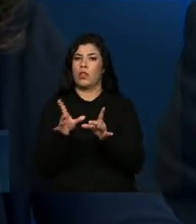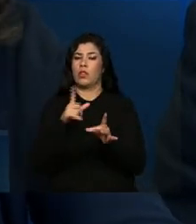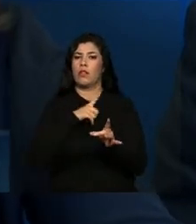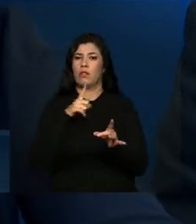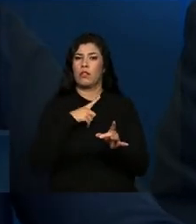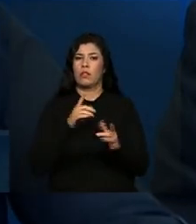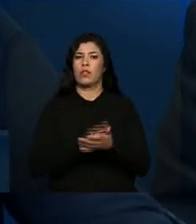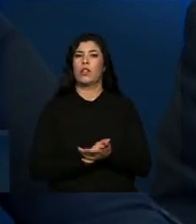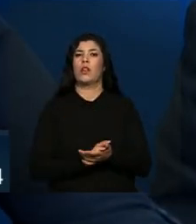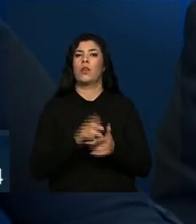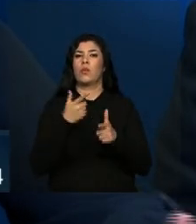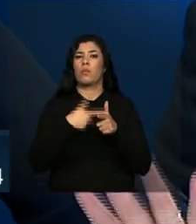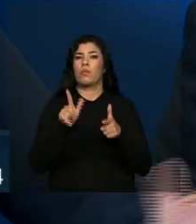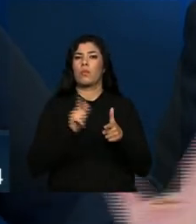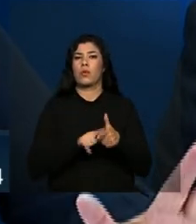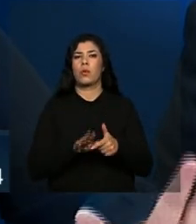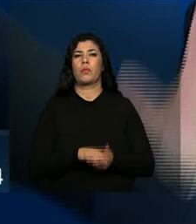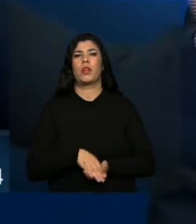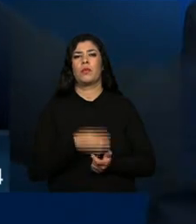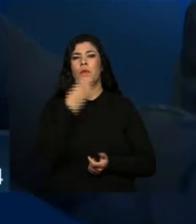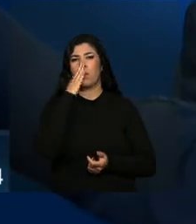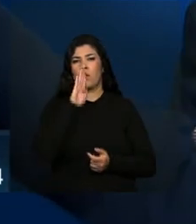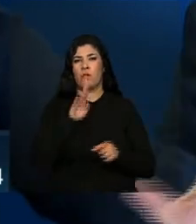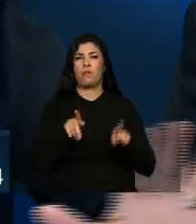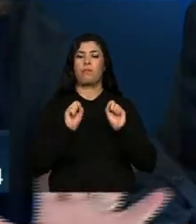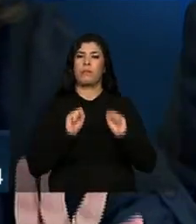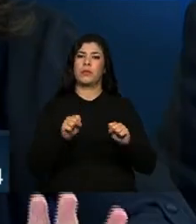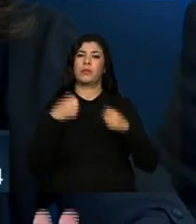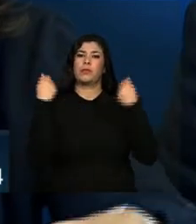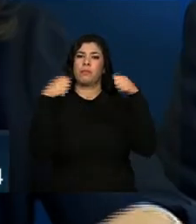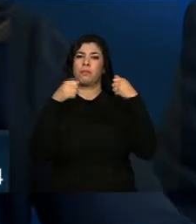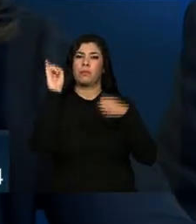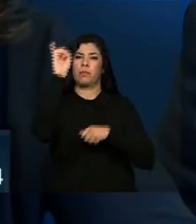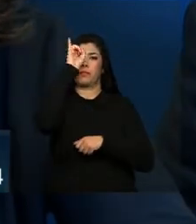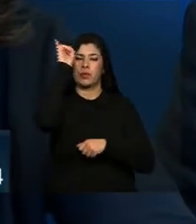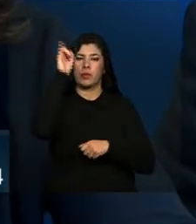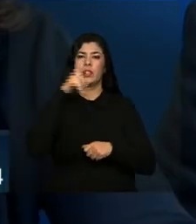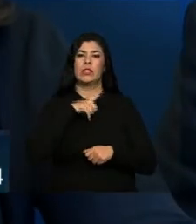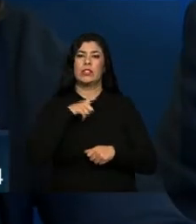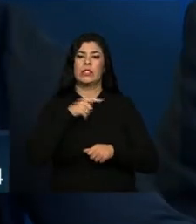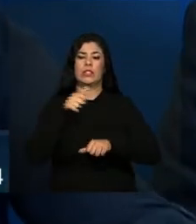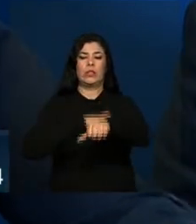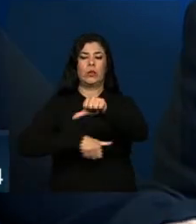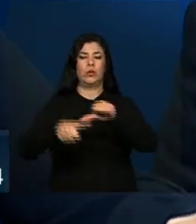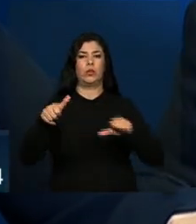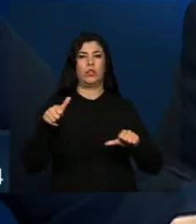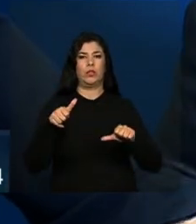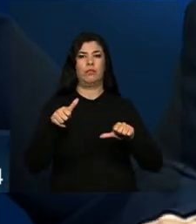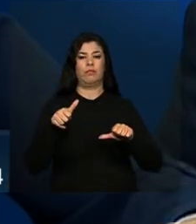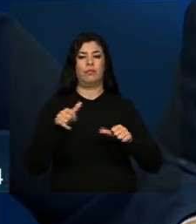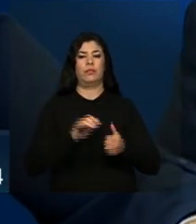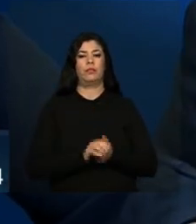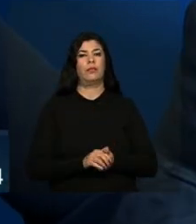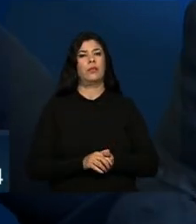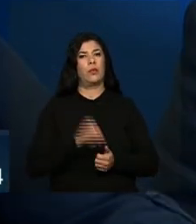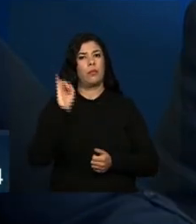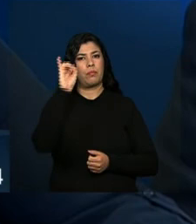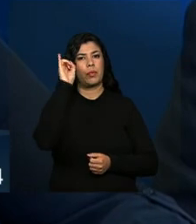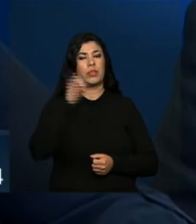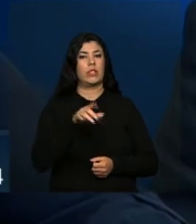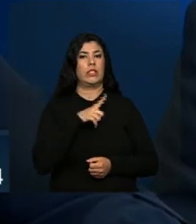defeito tem que fazer o igual essas duas fontes monitoramento e a declaração das empresas ocasionaram